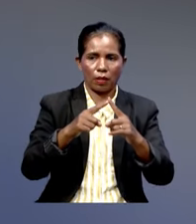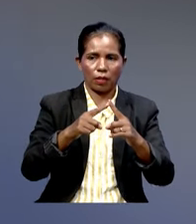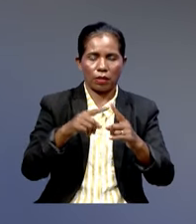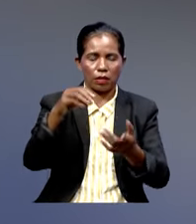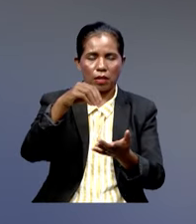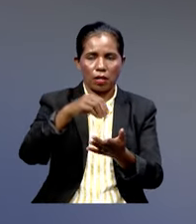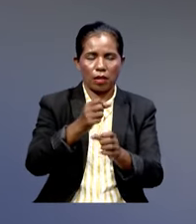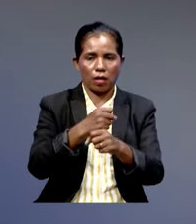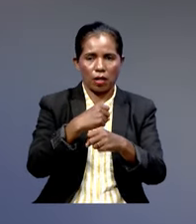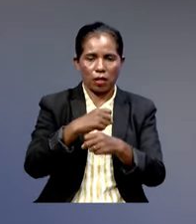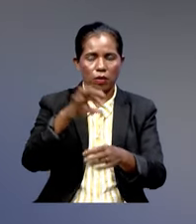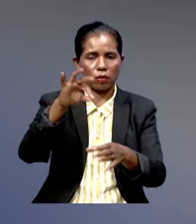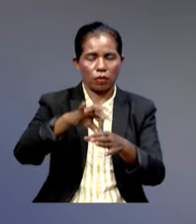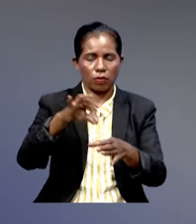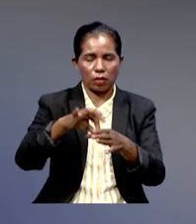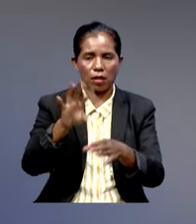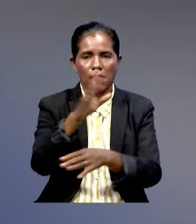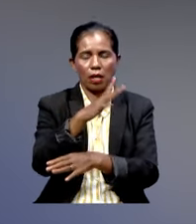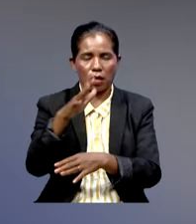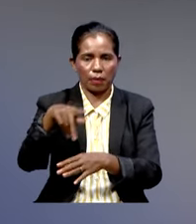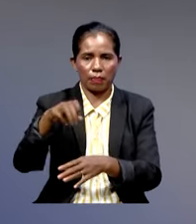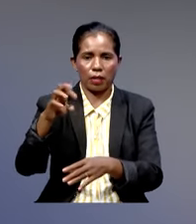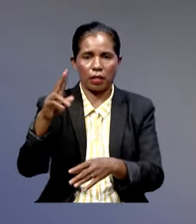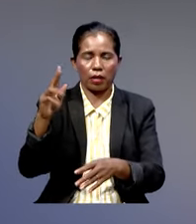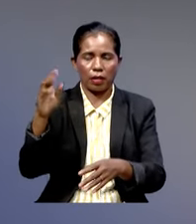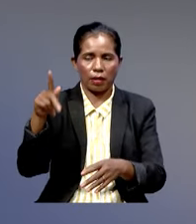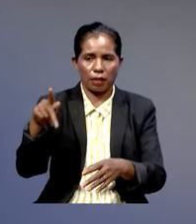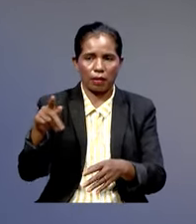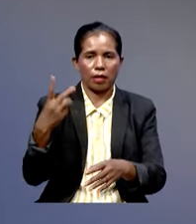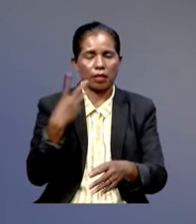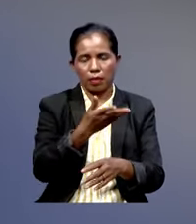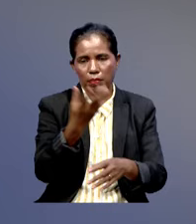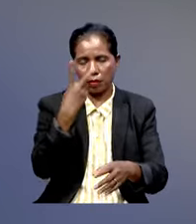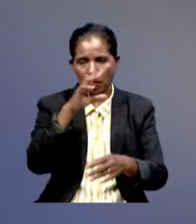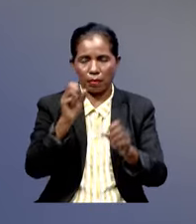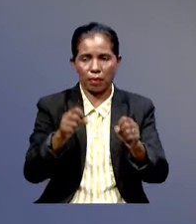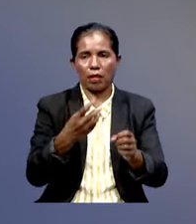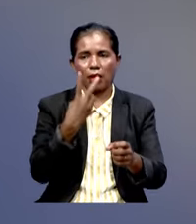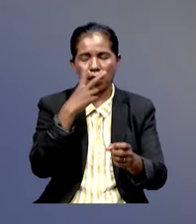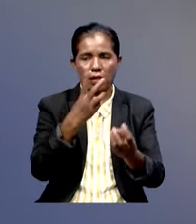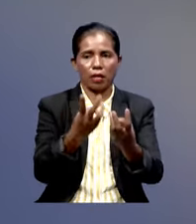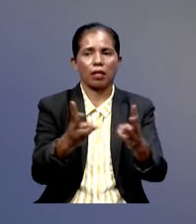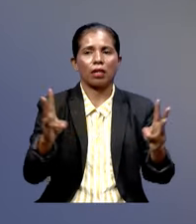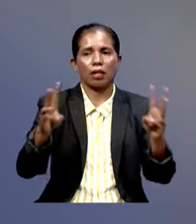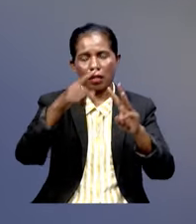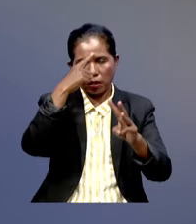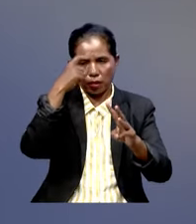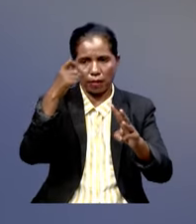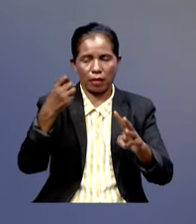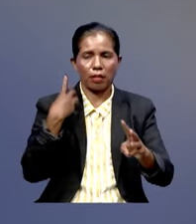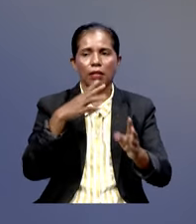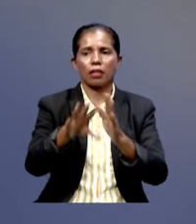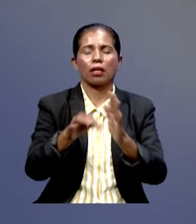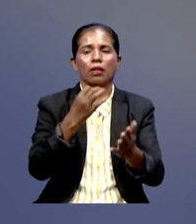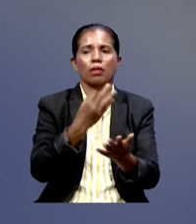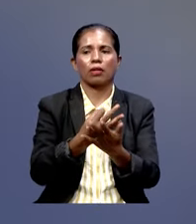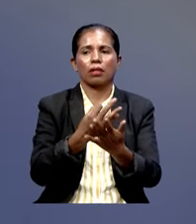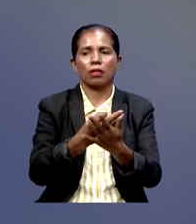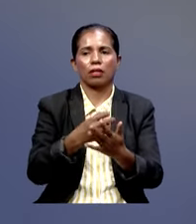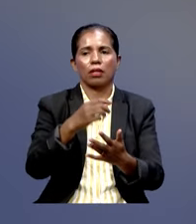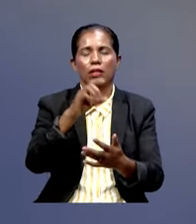conservação ai parapa timor komak ita konser belahare lutu hale une tamba ita hetang fundo si